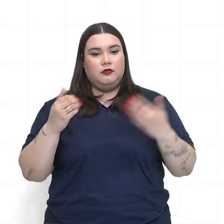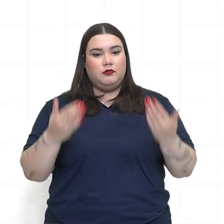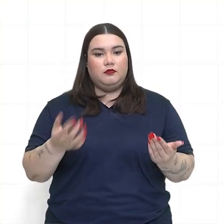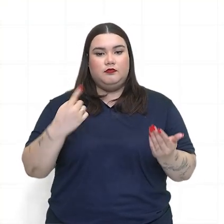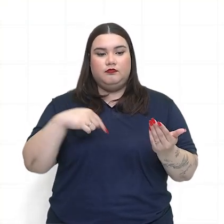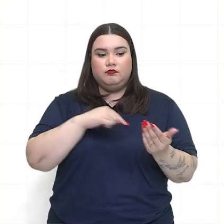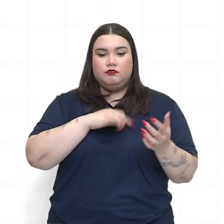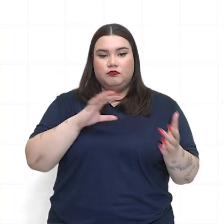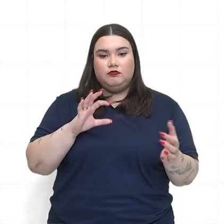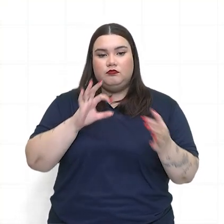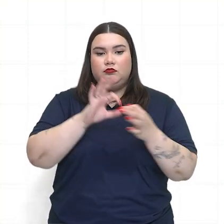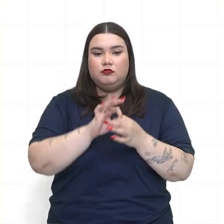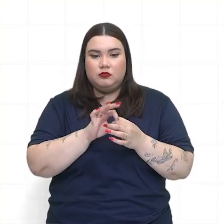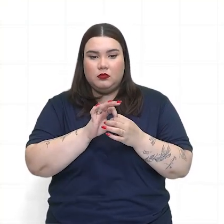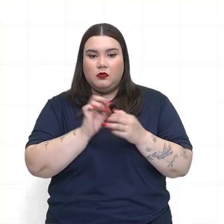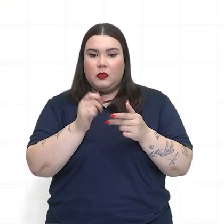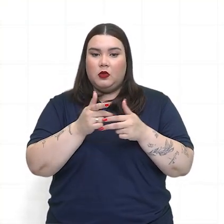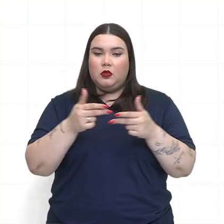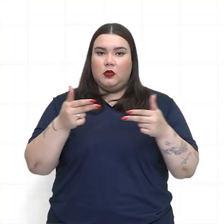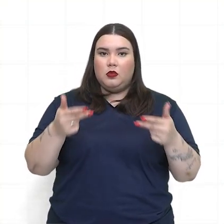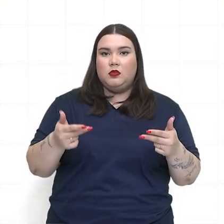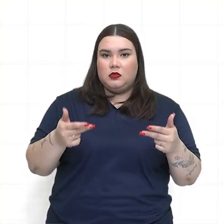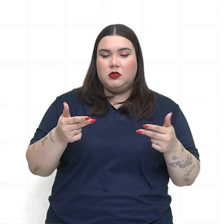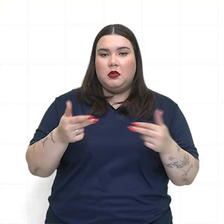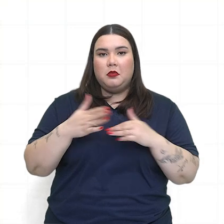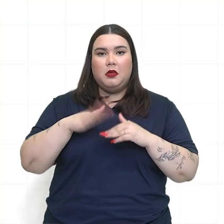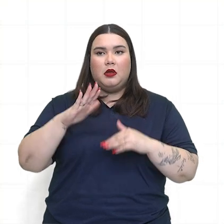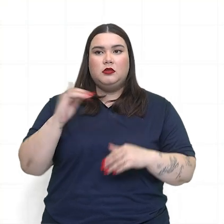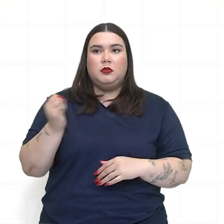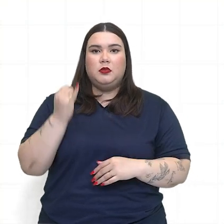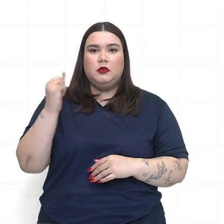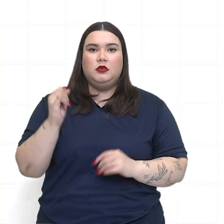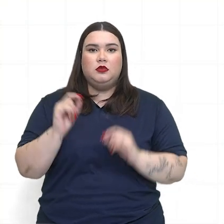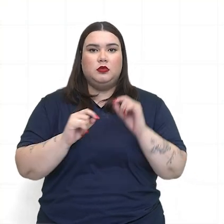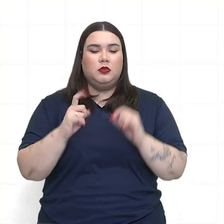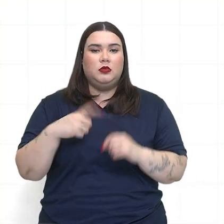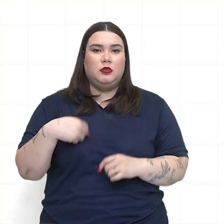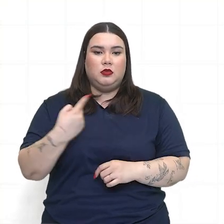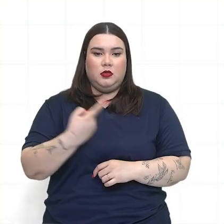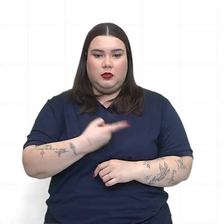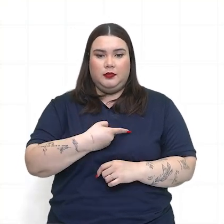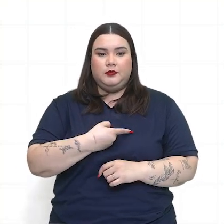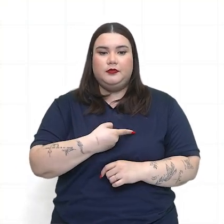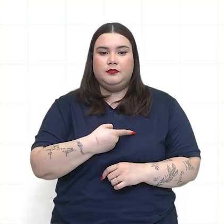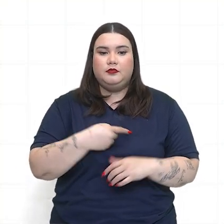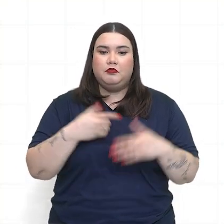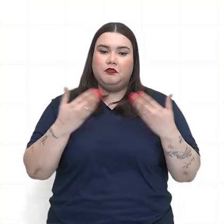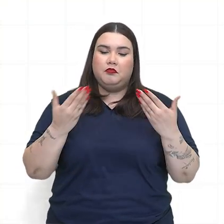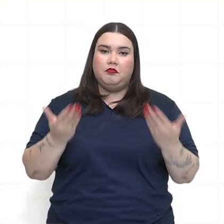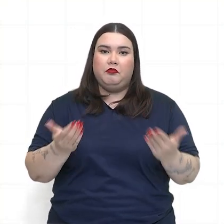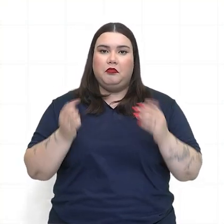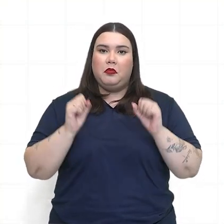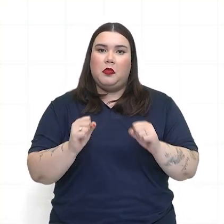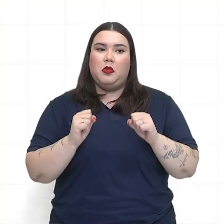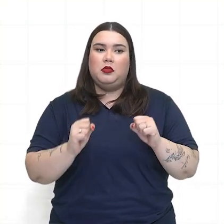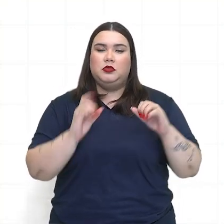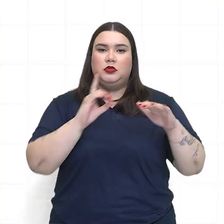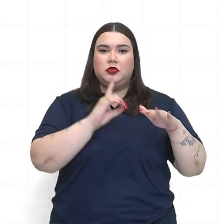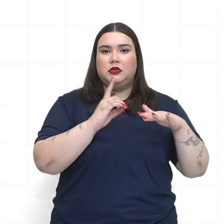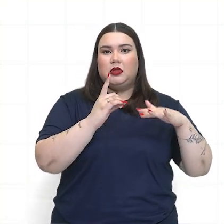Eles nos conectam com algo maior que nós mesmos, seja